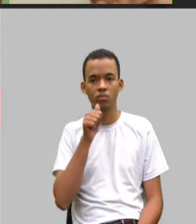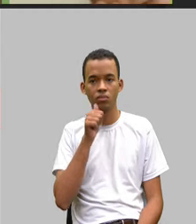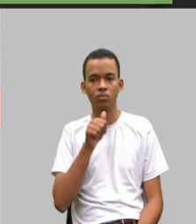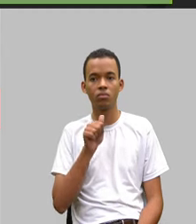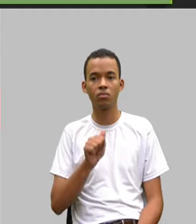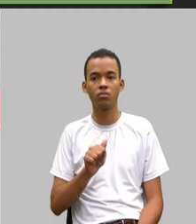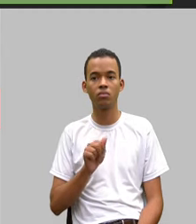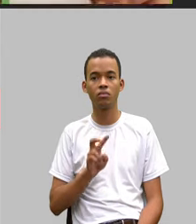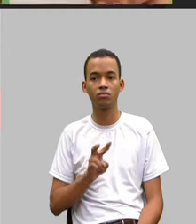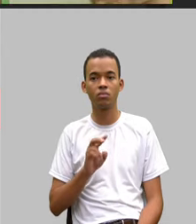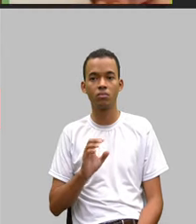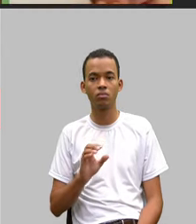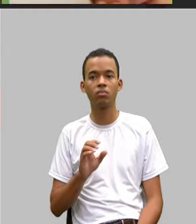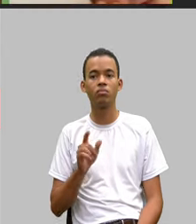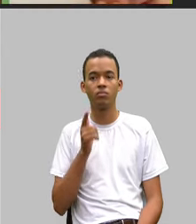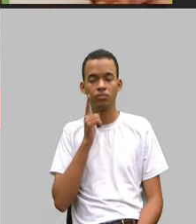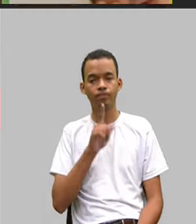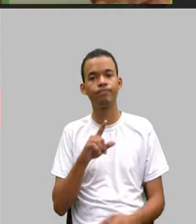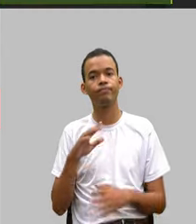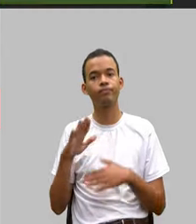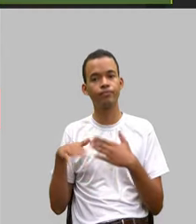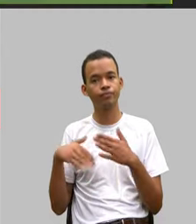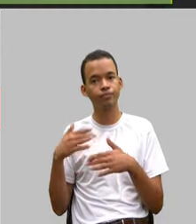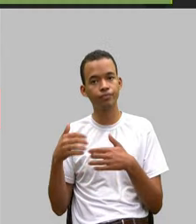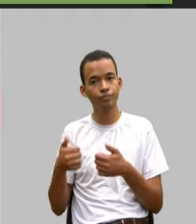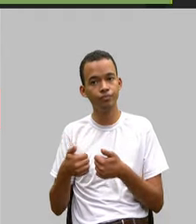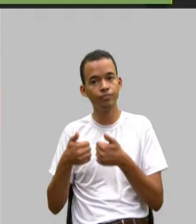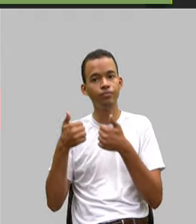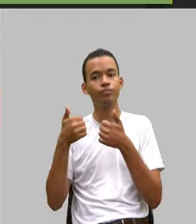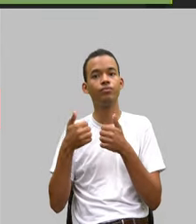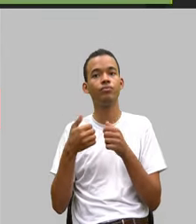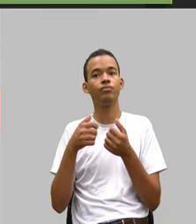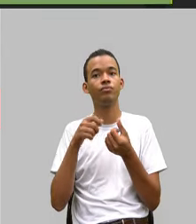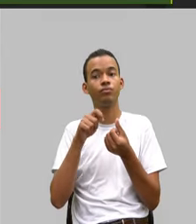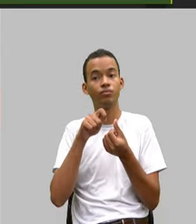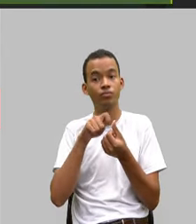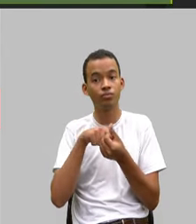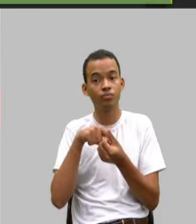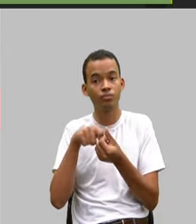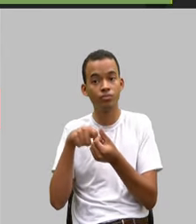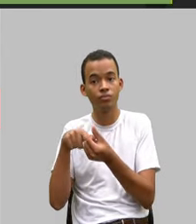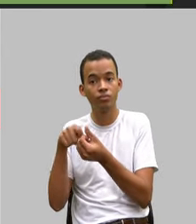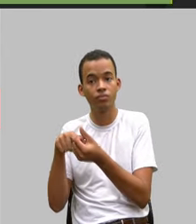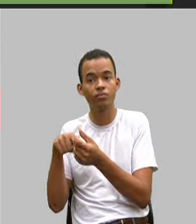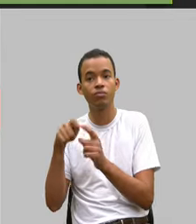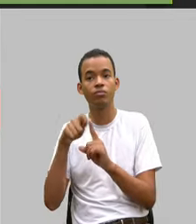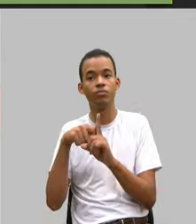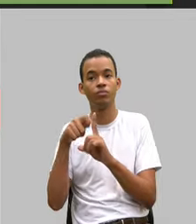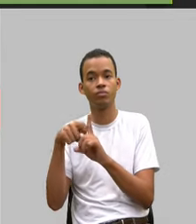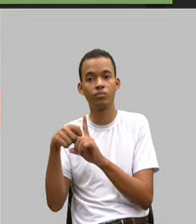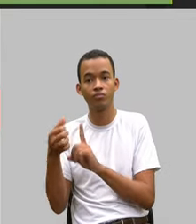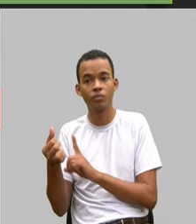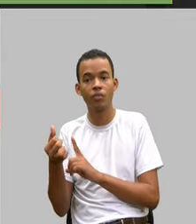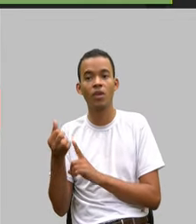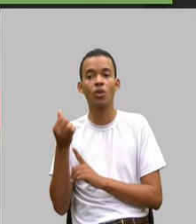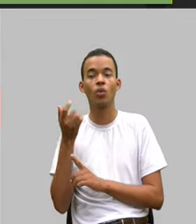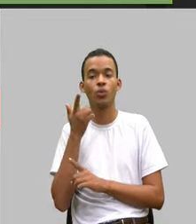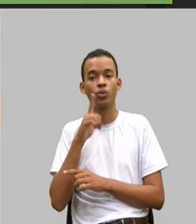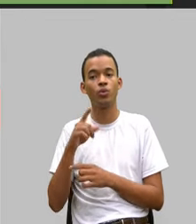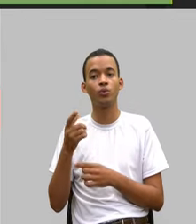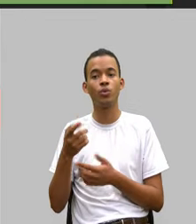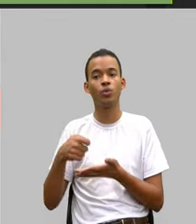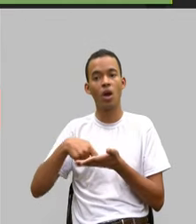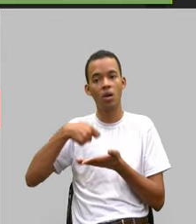significativo se meses depois ela voltou a se alimentar né conseguiu inclusive o próprio